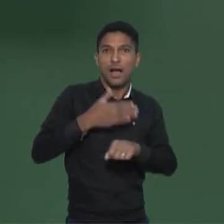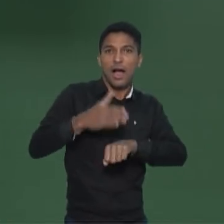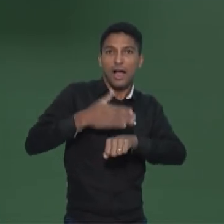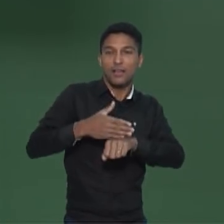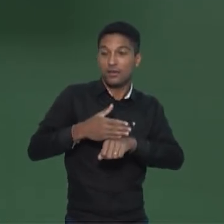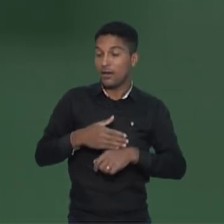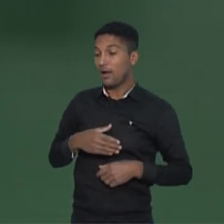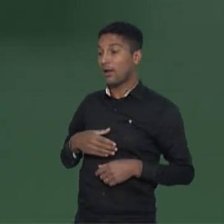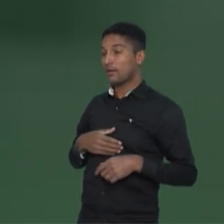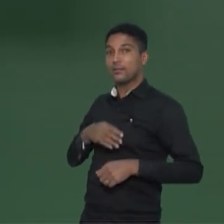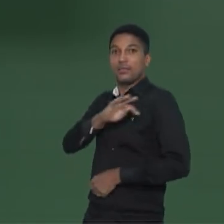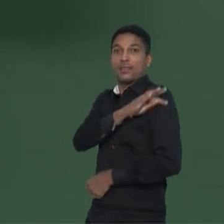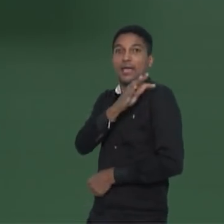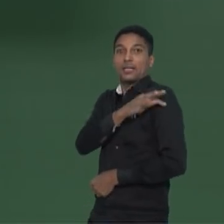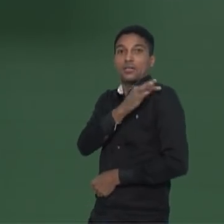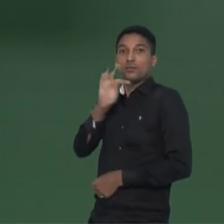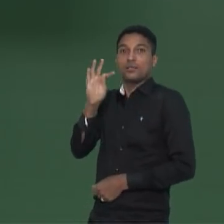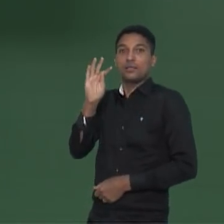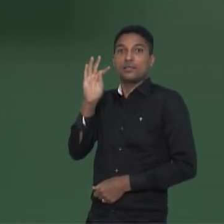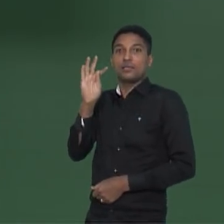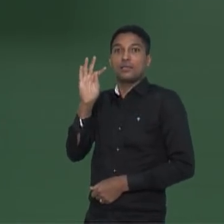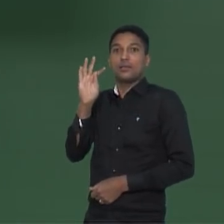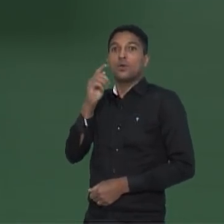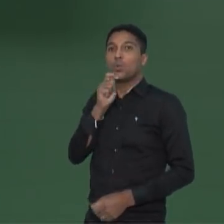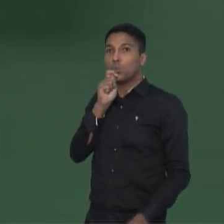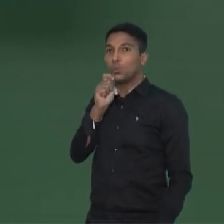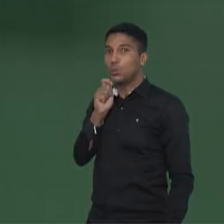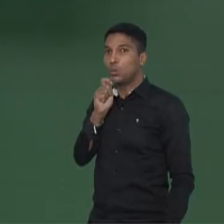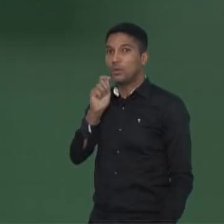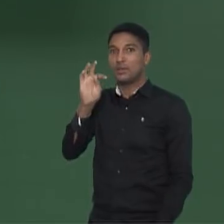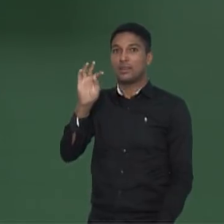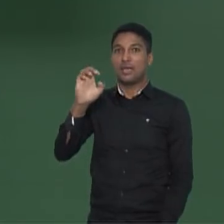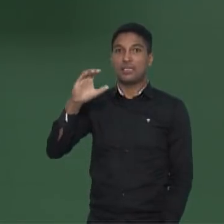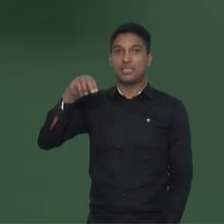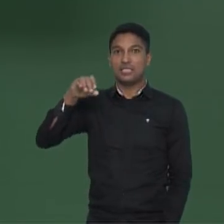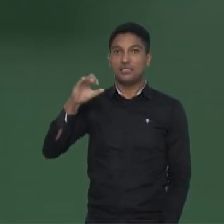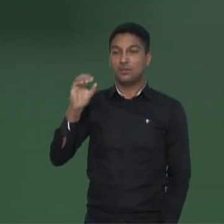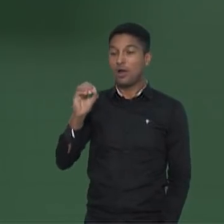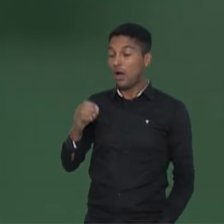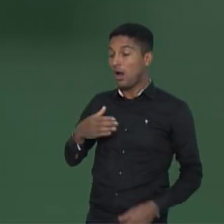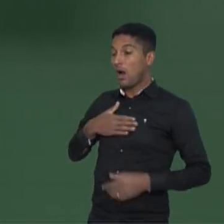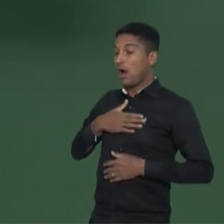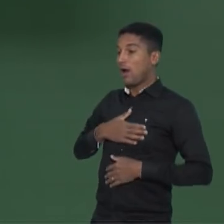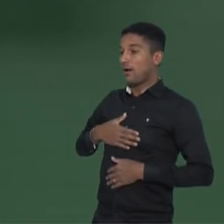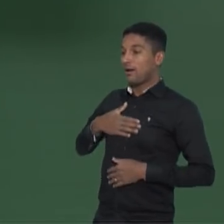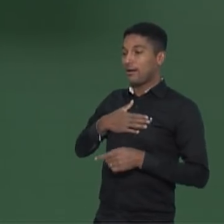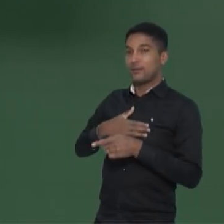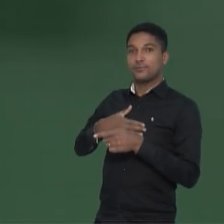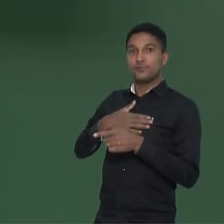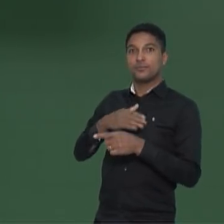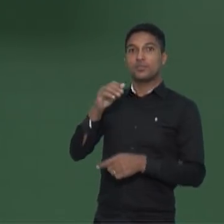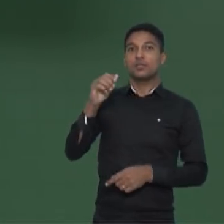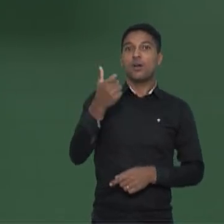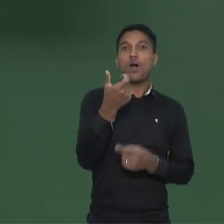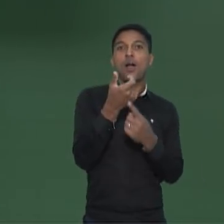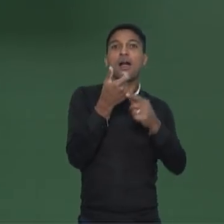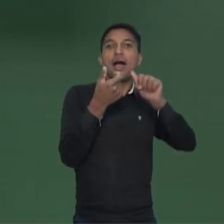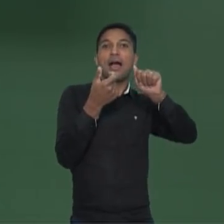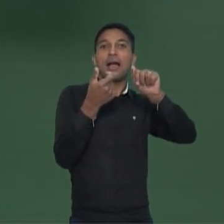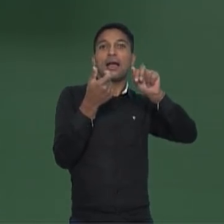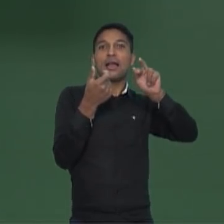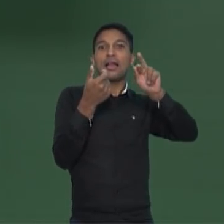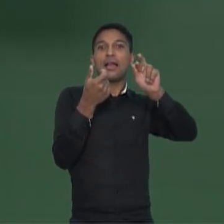agradou o técnico, certo? No sentido de satisfazer objeto indireto, era necessário que tivéssemos um